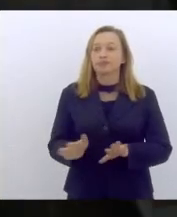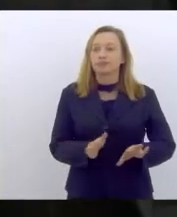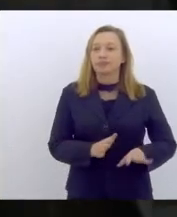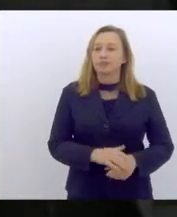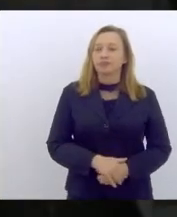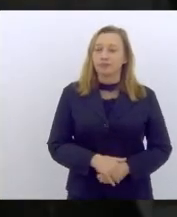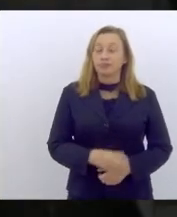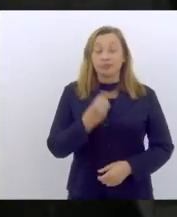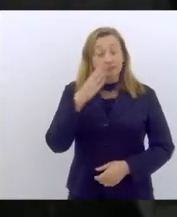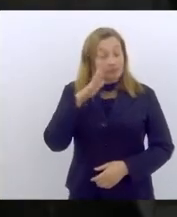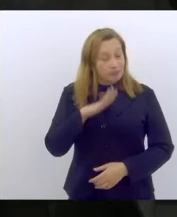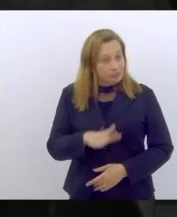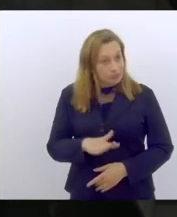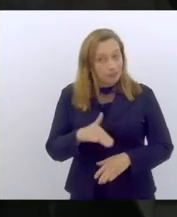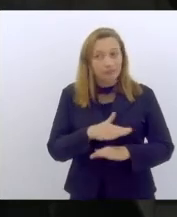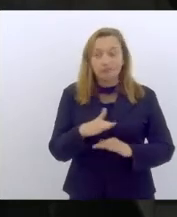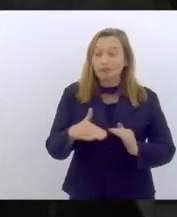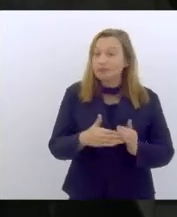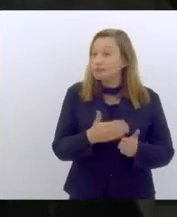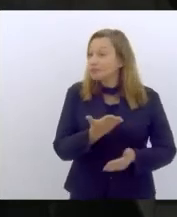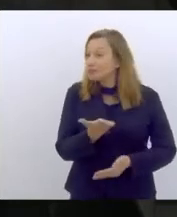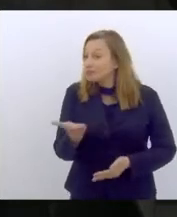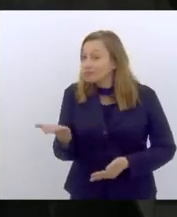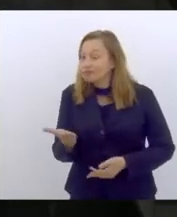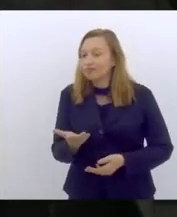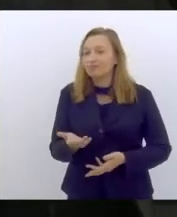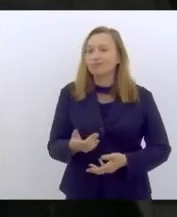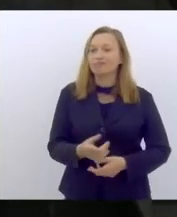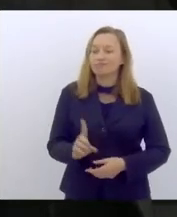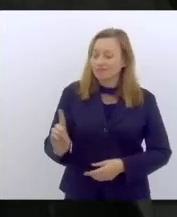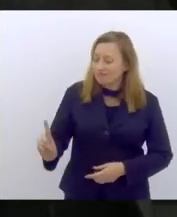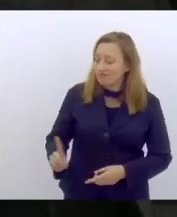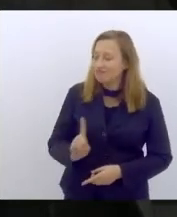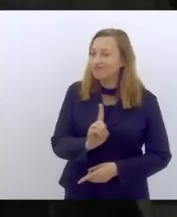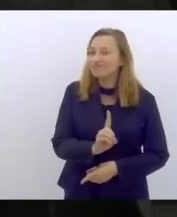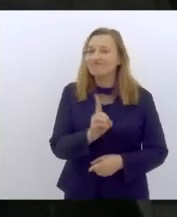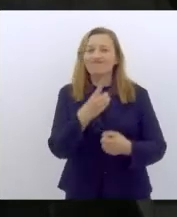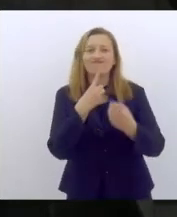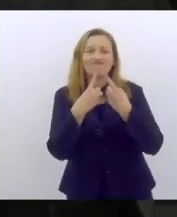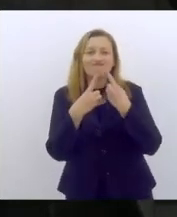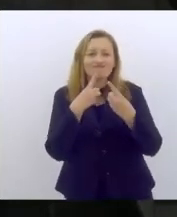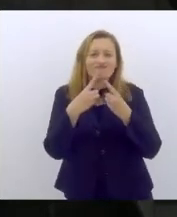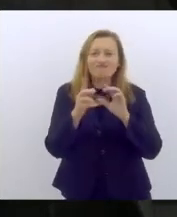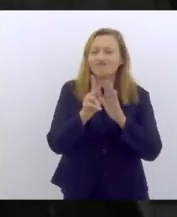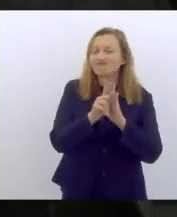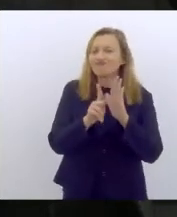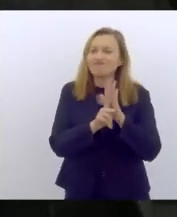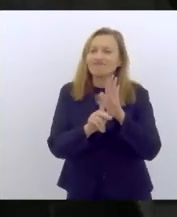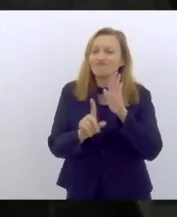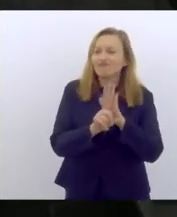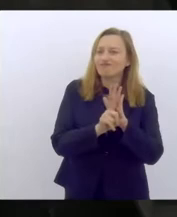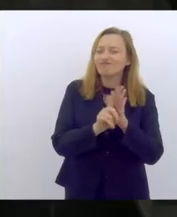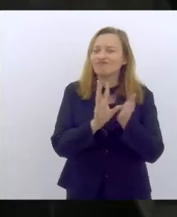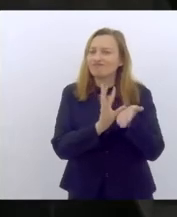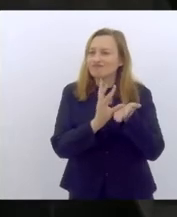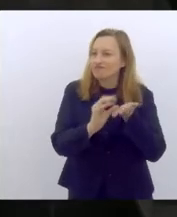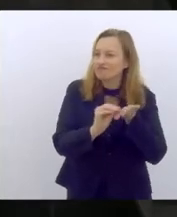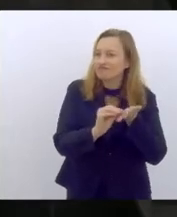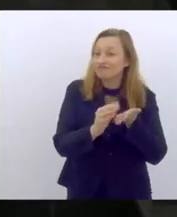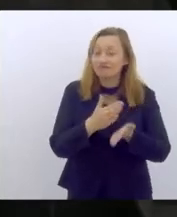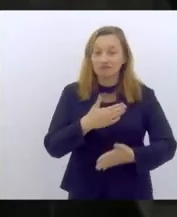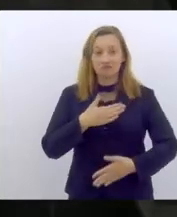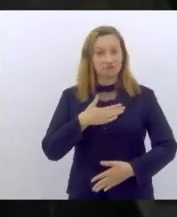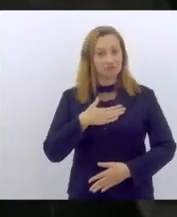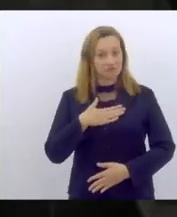Boa tarde a todos e todas venho aqui discutiram o projeto de lei em pauta de